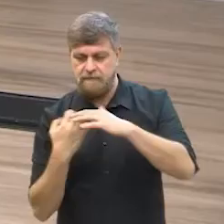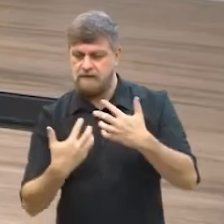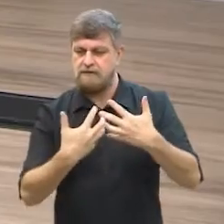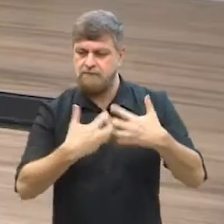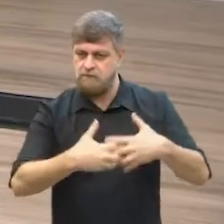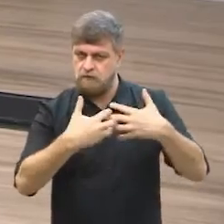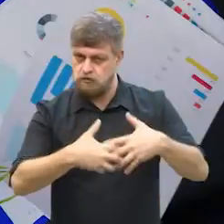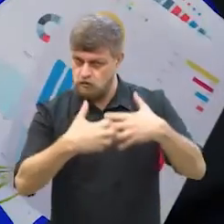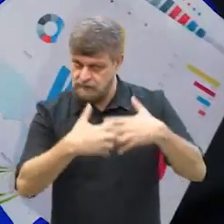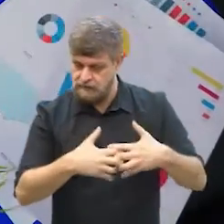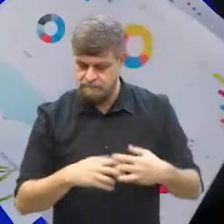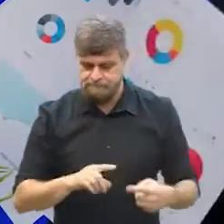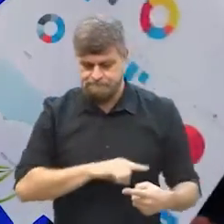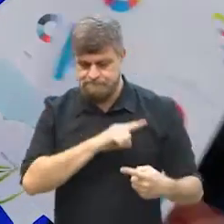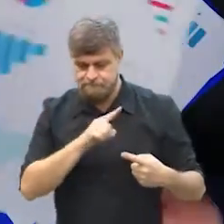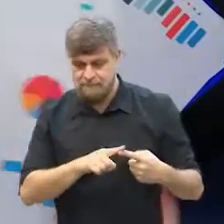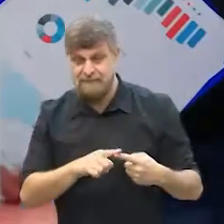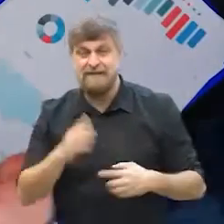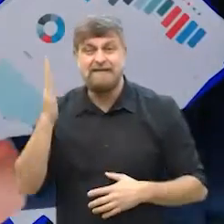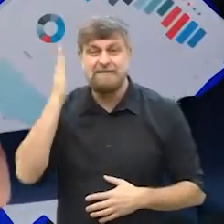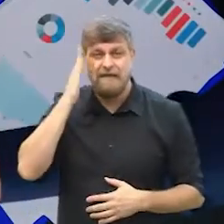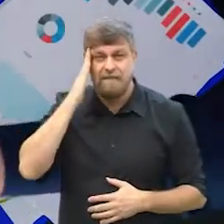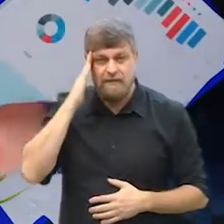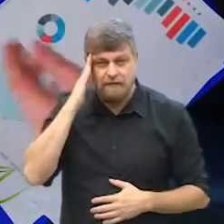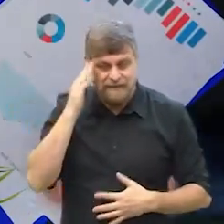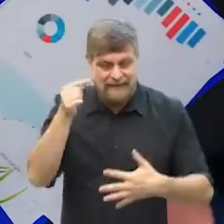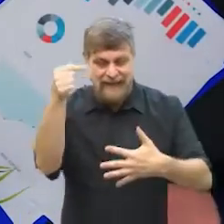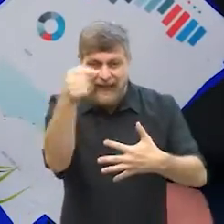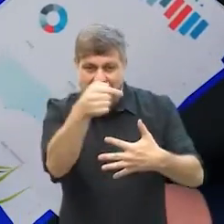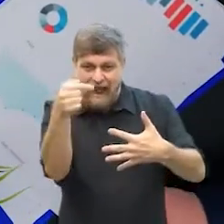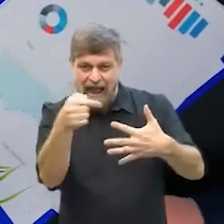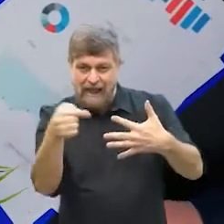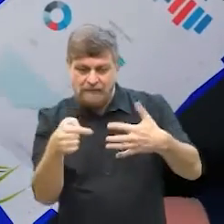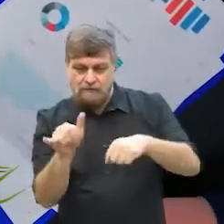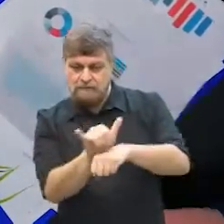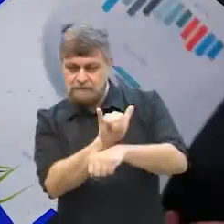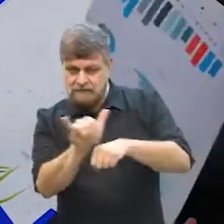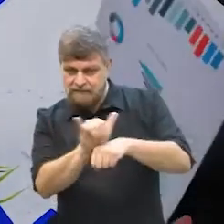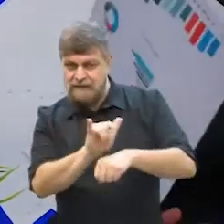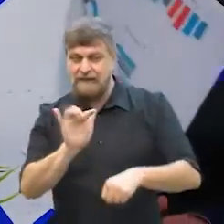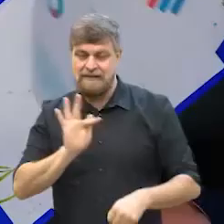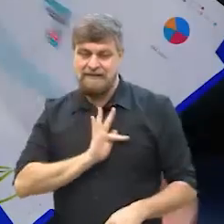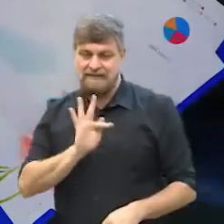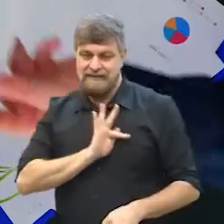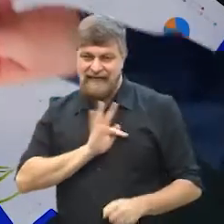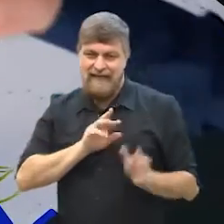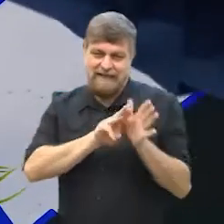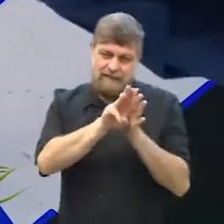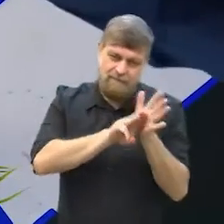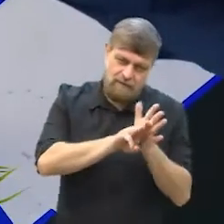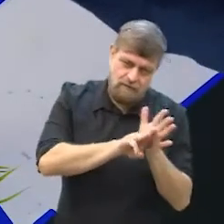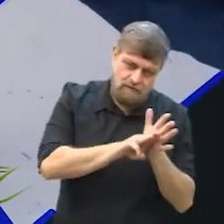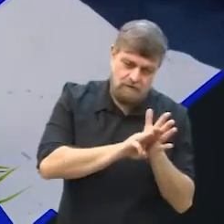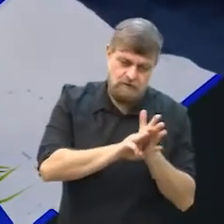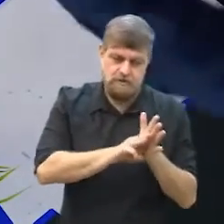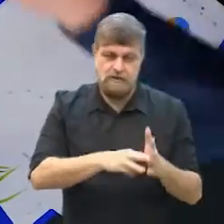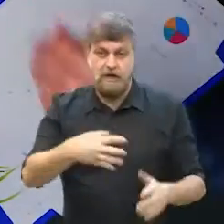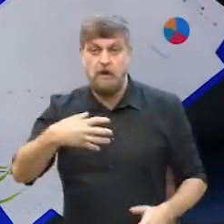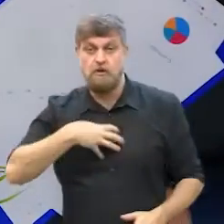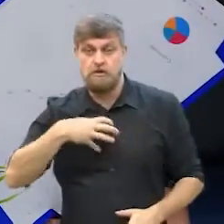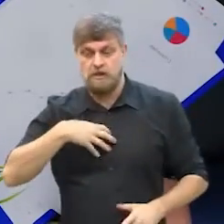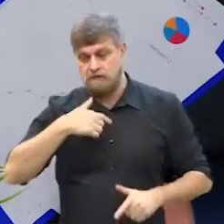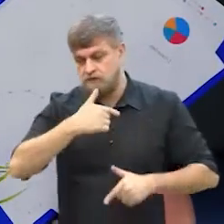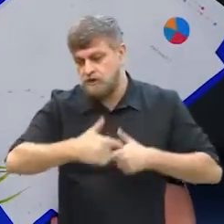saúde financeira da sua empresa, sendo que dentro de cada um desses níveis, aí tem técnicas, metodologias, formas